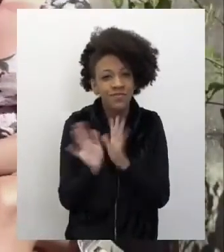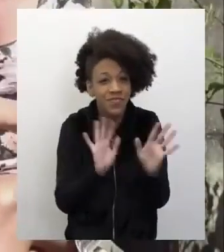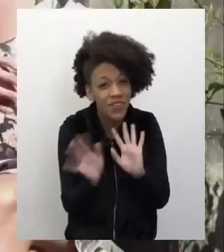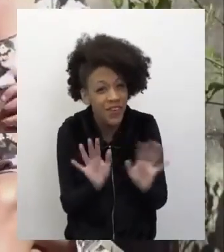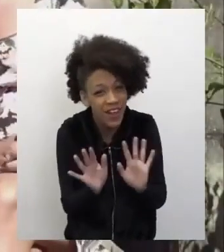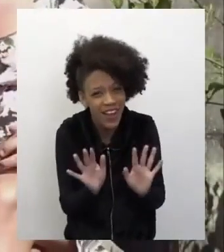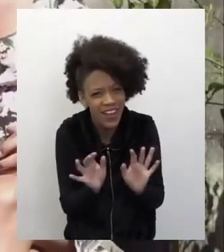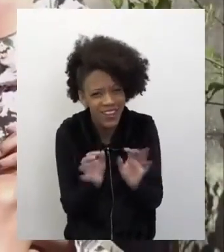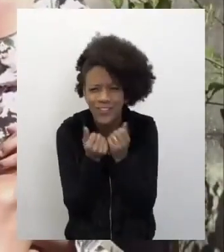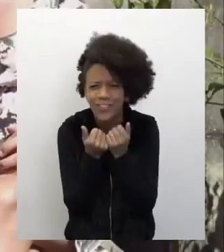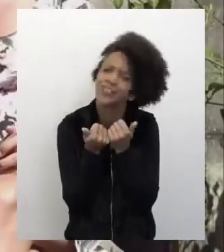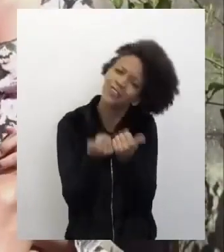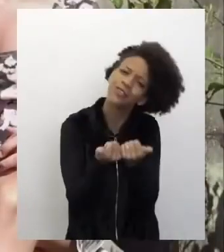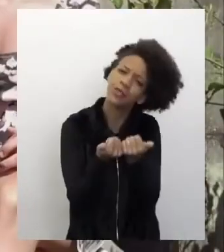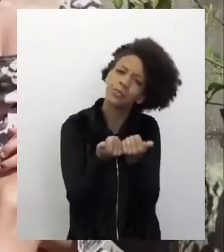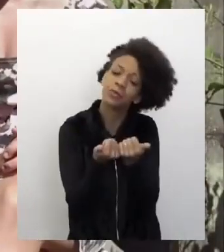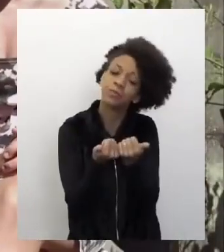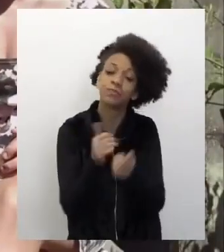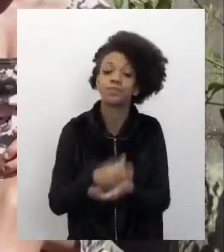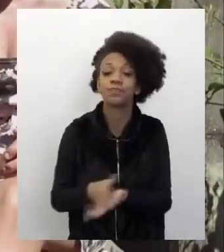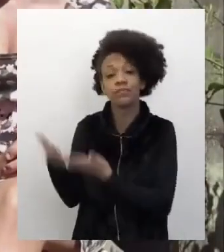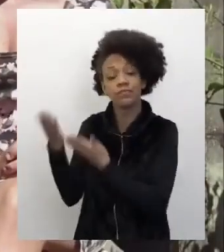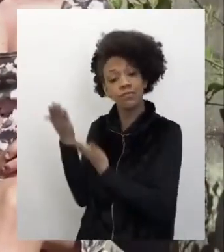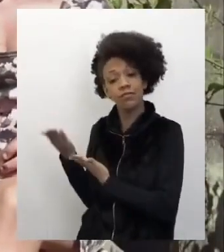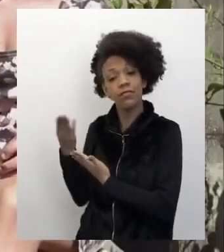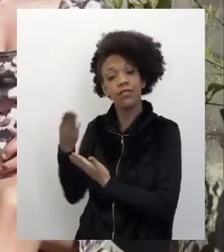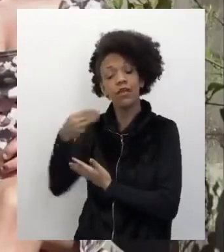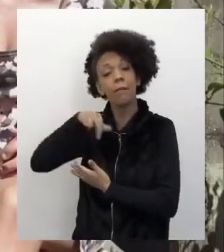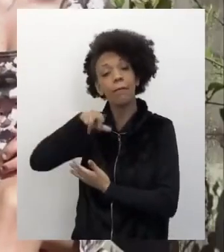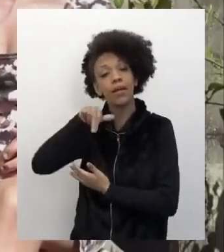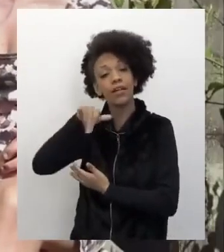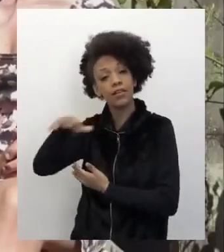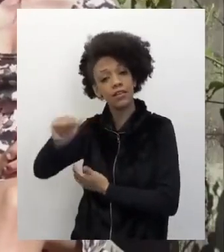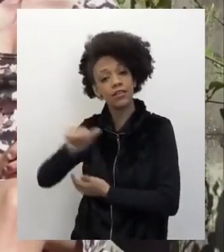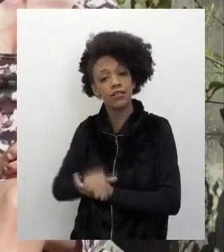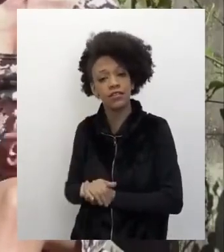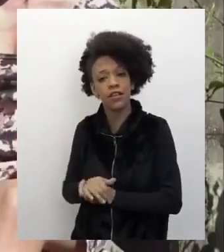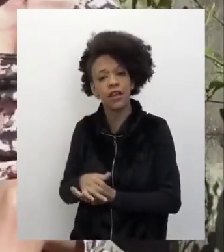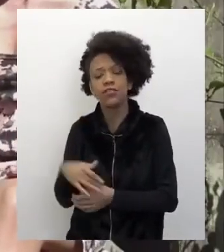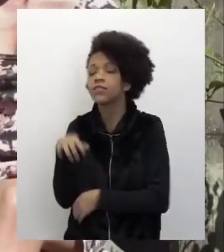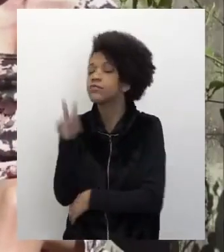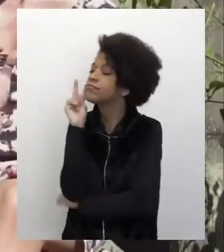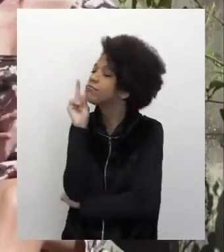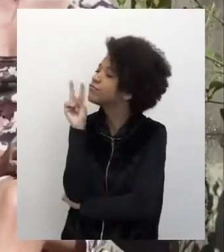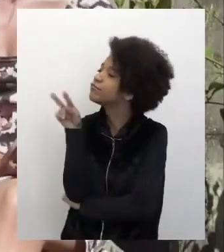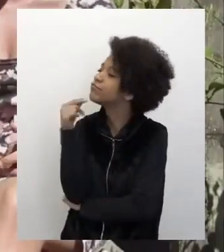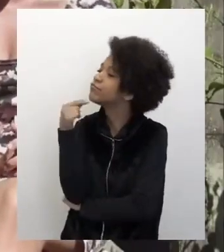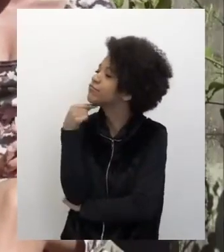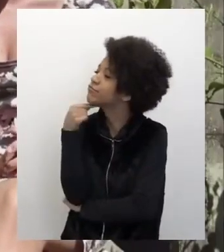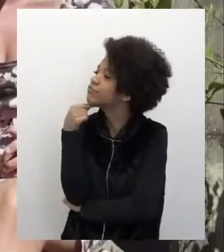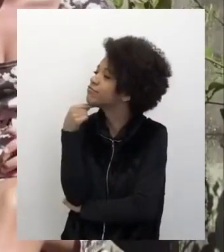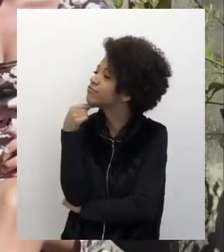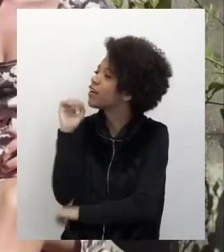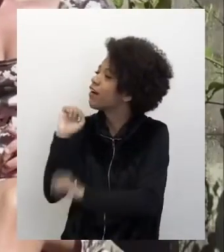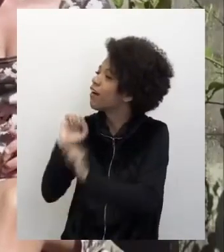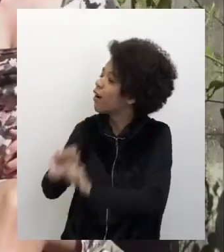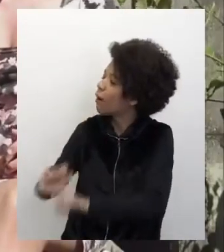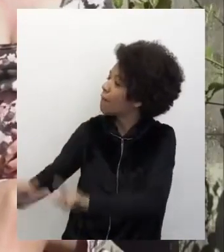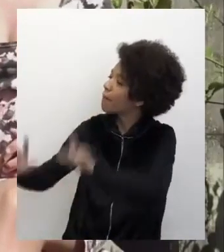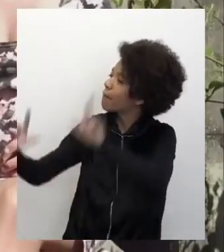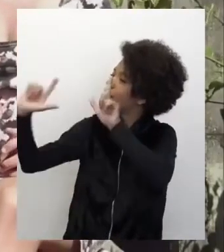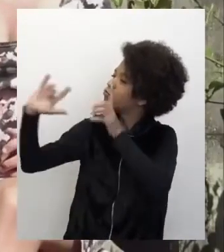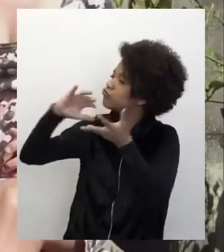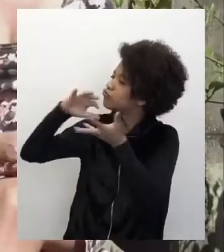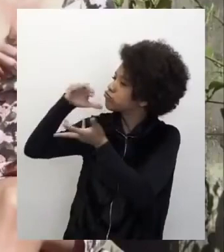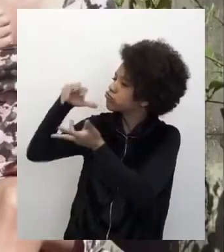Pessoas, tudo bem? Aqui quem fala é a professora Mariana. Estou aqui admirando essa imagem do planeta Terra. Vocês